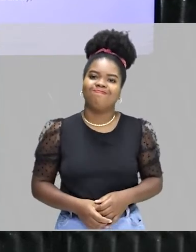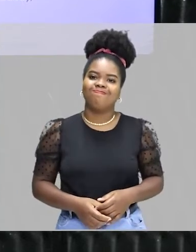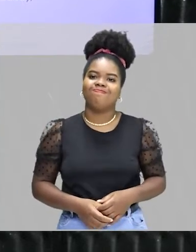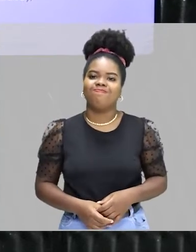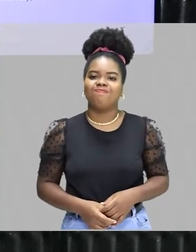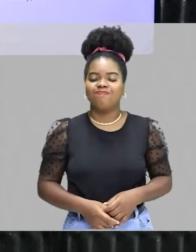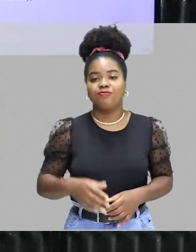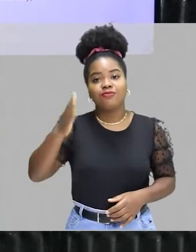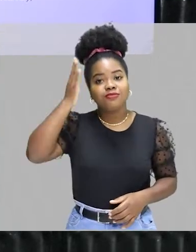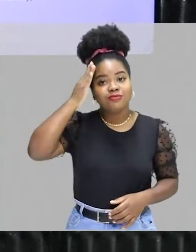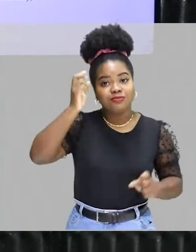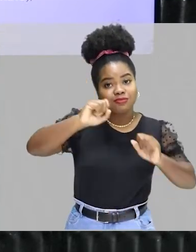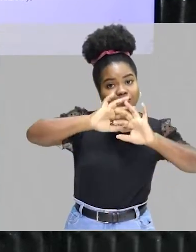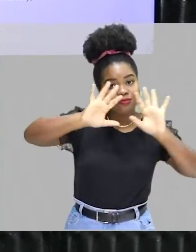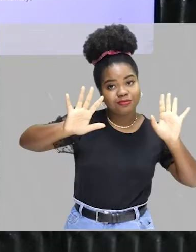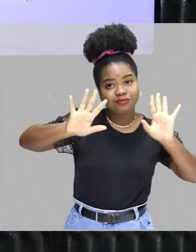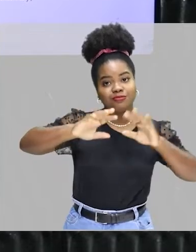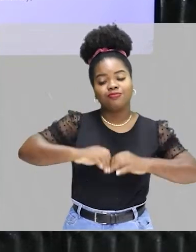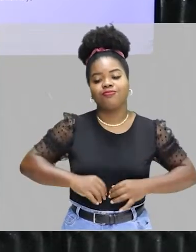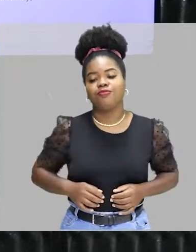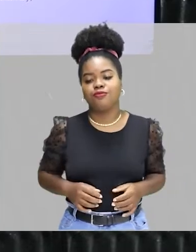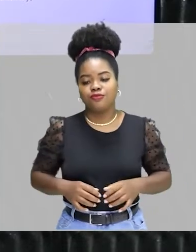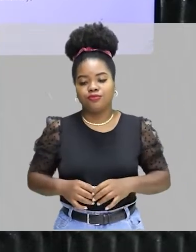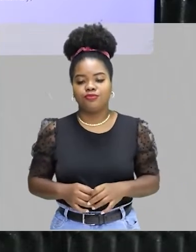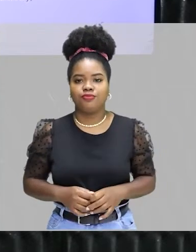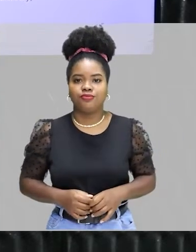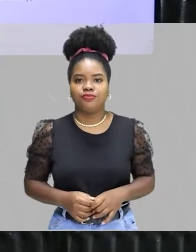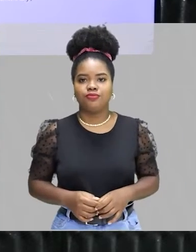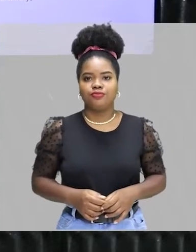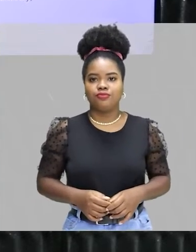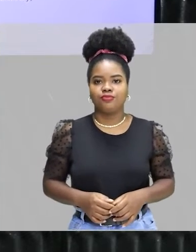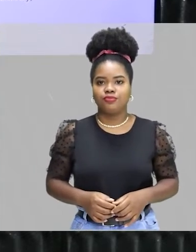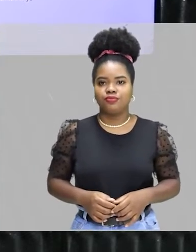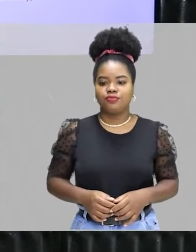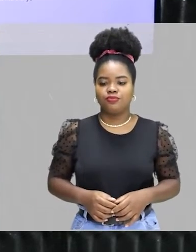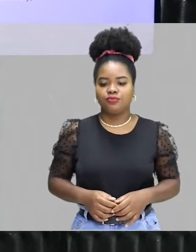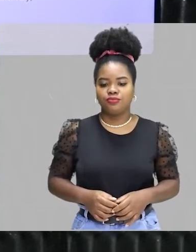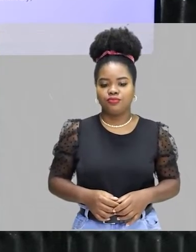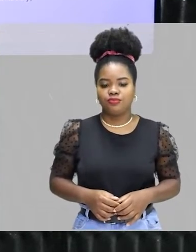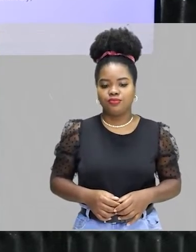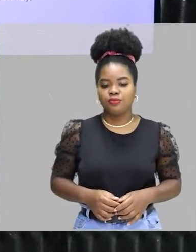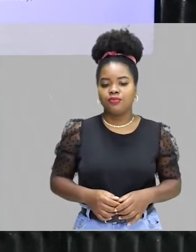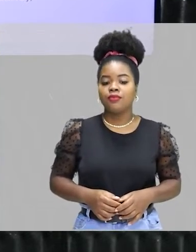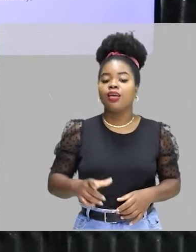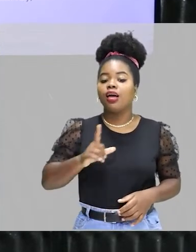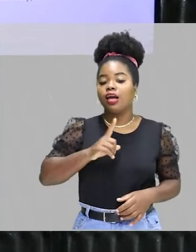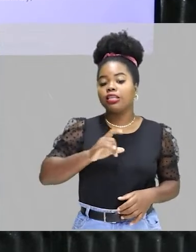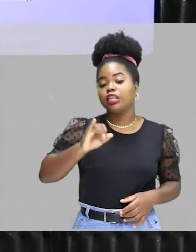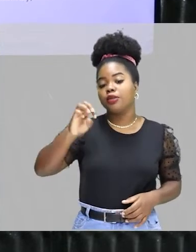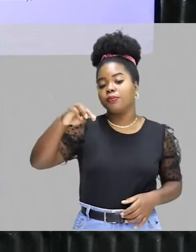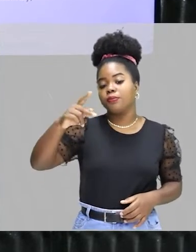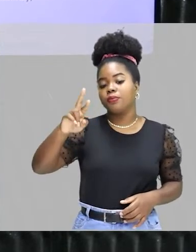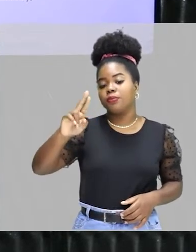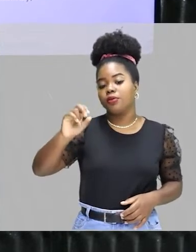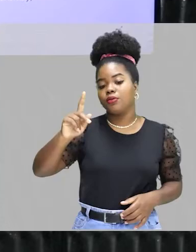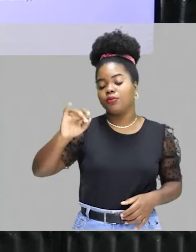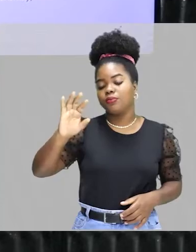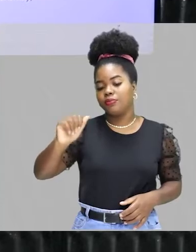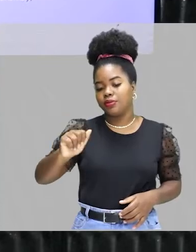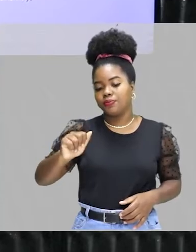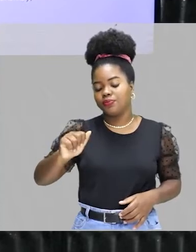ali aquela terminação, o R, né? Quando que a derivação é imprópria? Quando